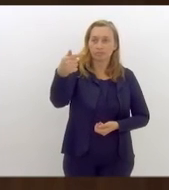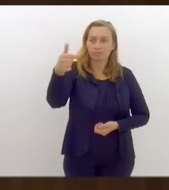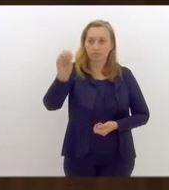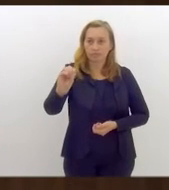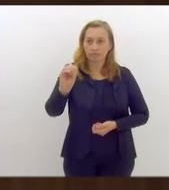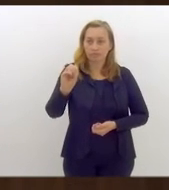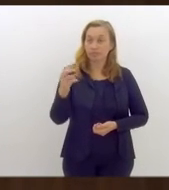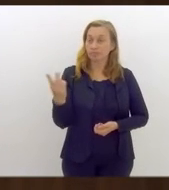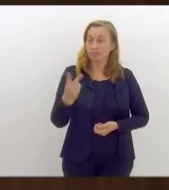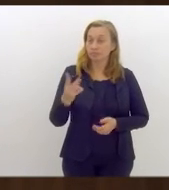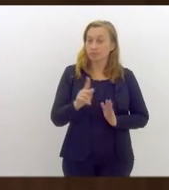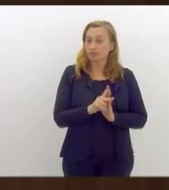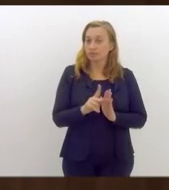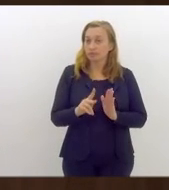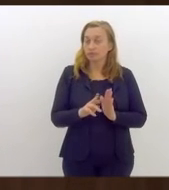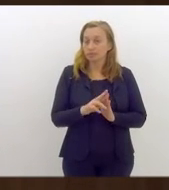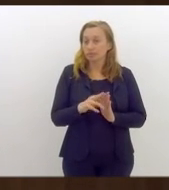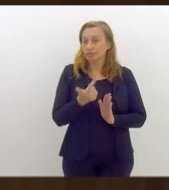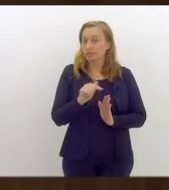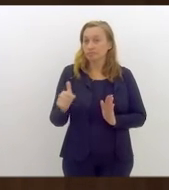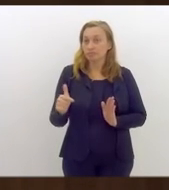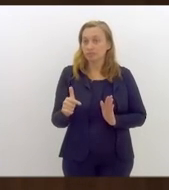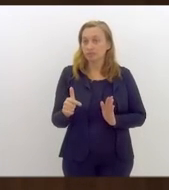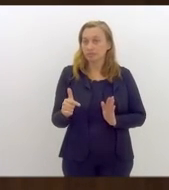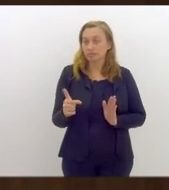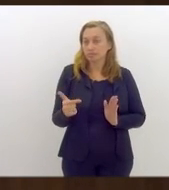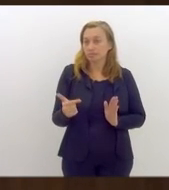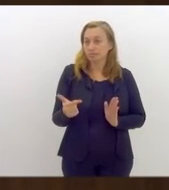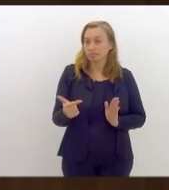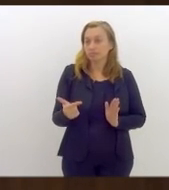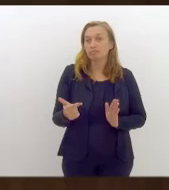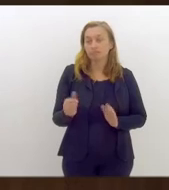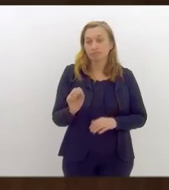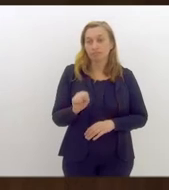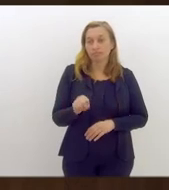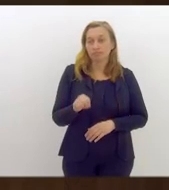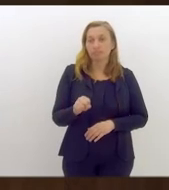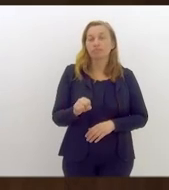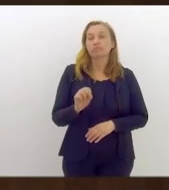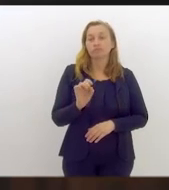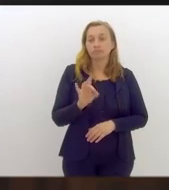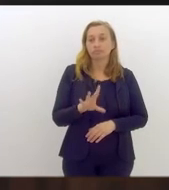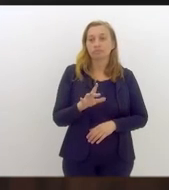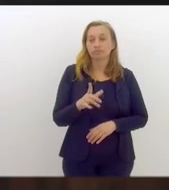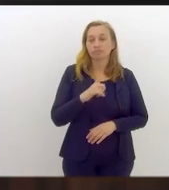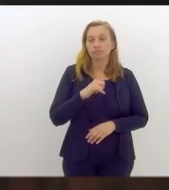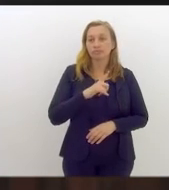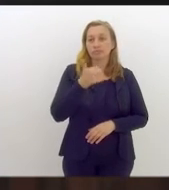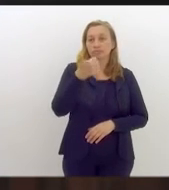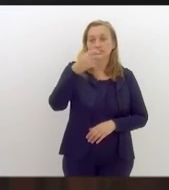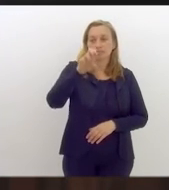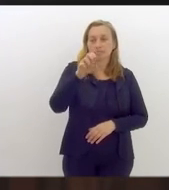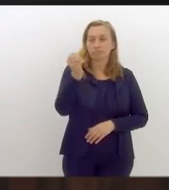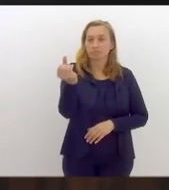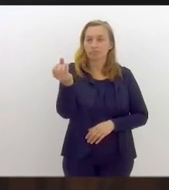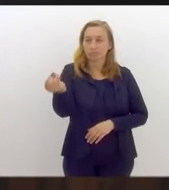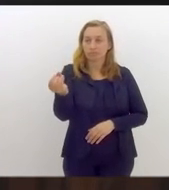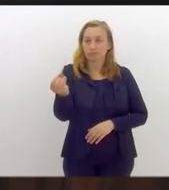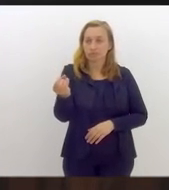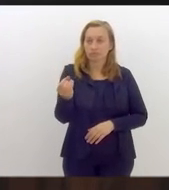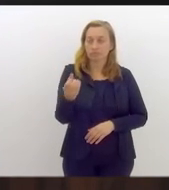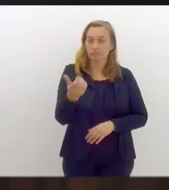esses dois projetos não existem. Não pode ser 1560 nem 1570. Só tem um 1560 que ela digitou aqui. O 70 não